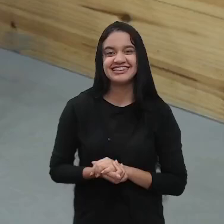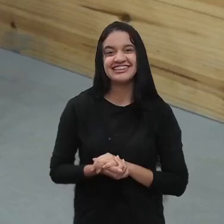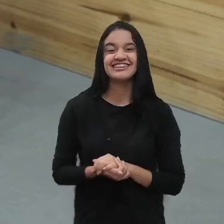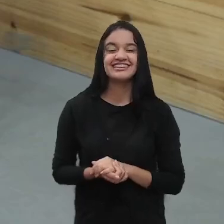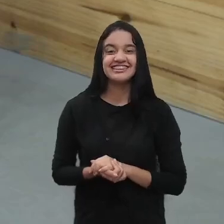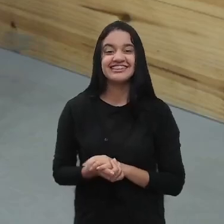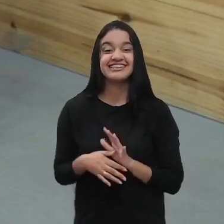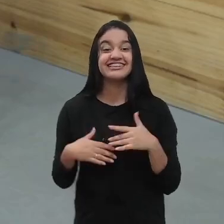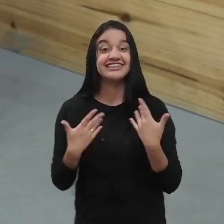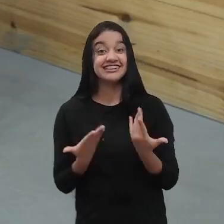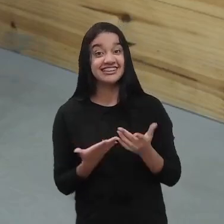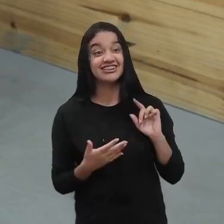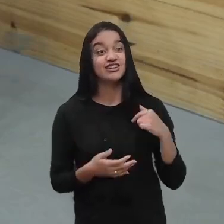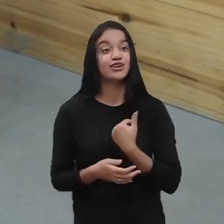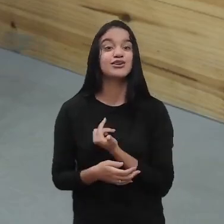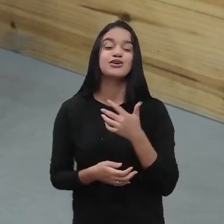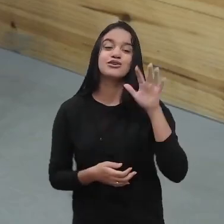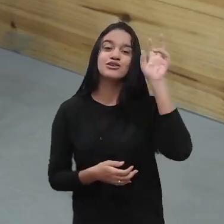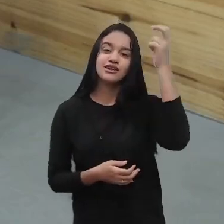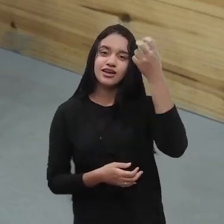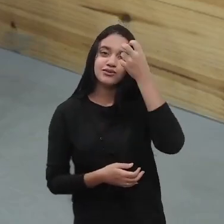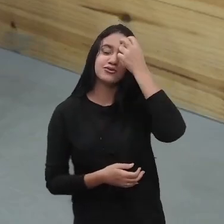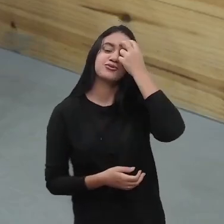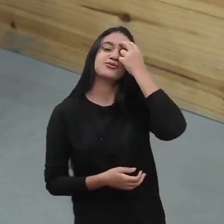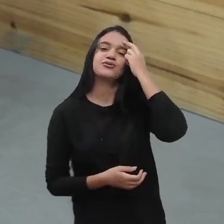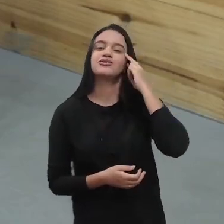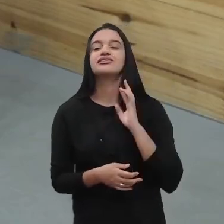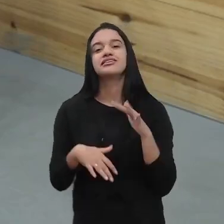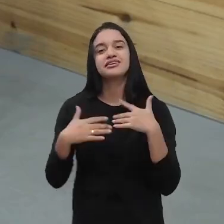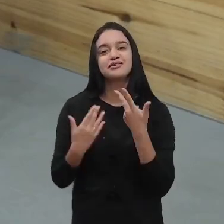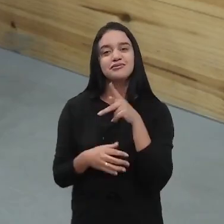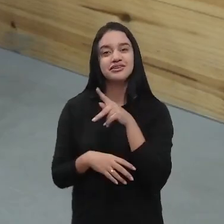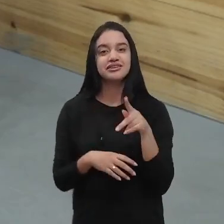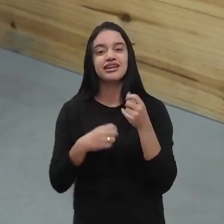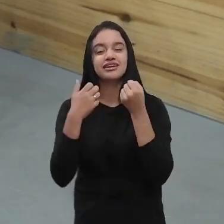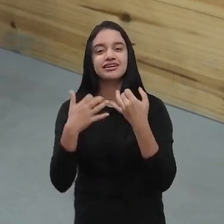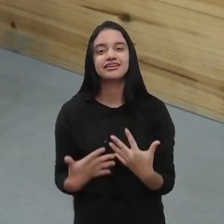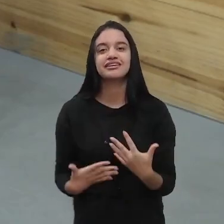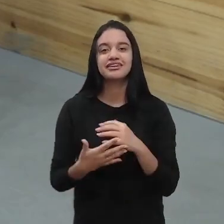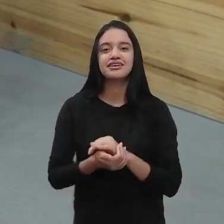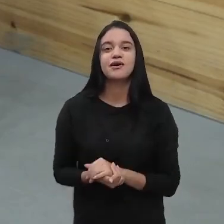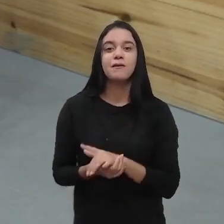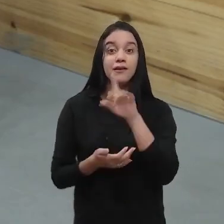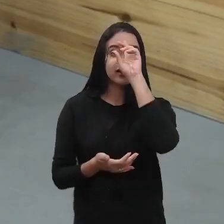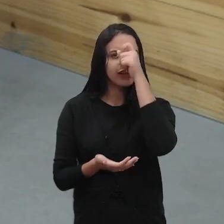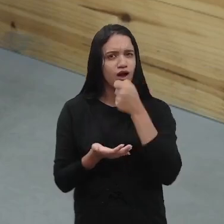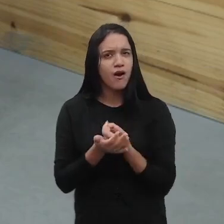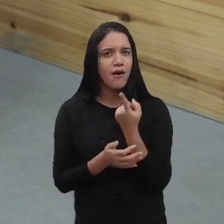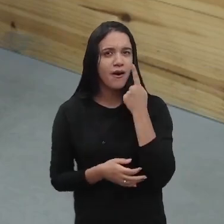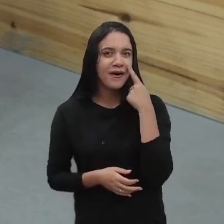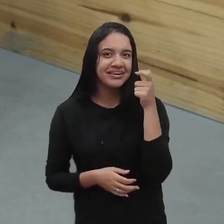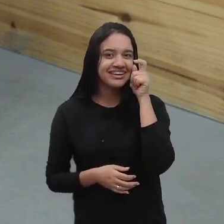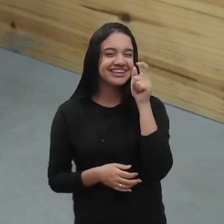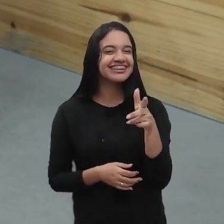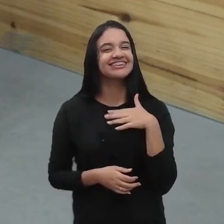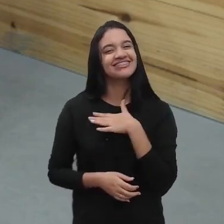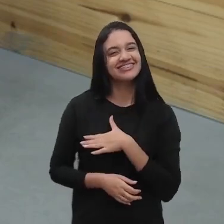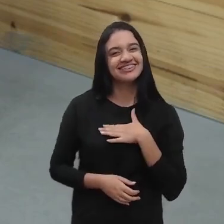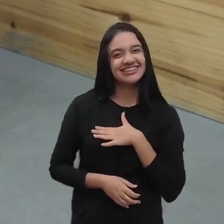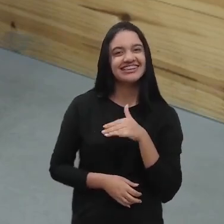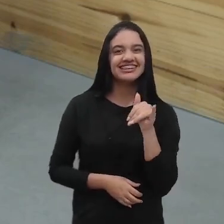Pois bem, que está na nossa cultura. Então, da cultura. O que Cris está dizendo é que não tem como tomar uma decisão. Olha que interessante, gostei muito do